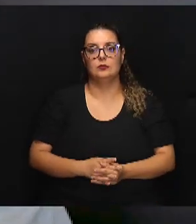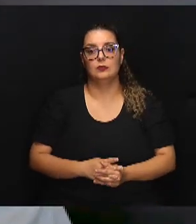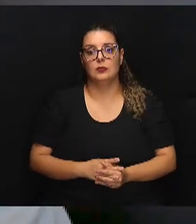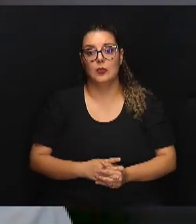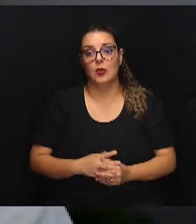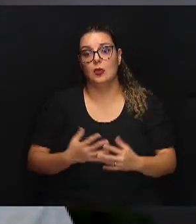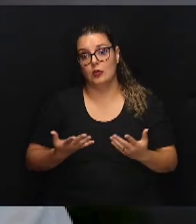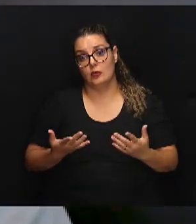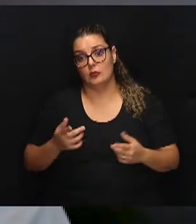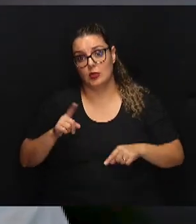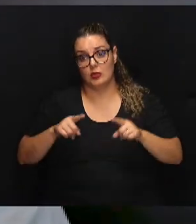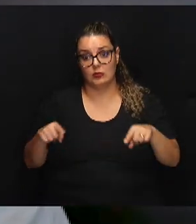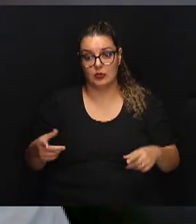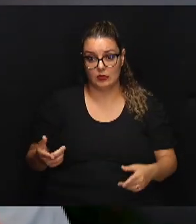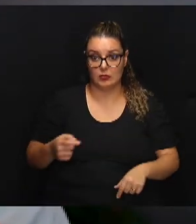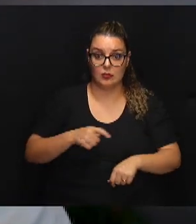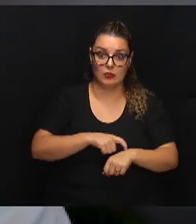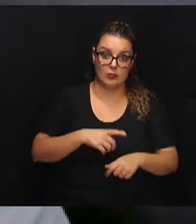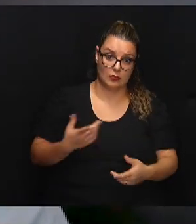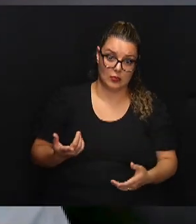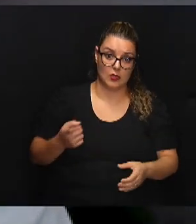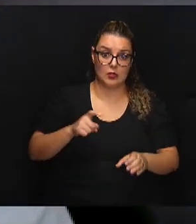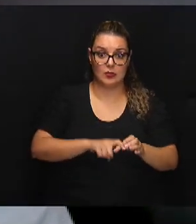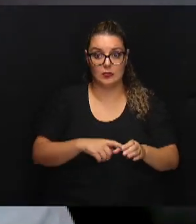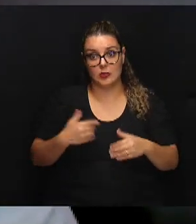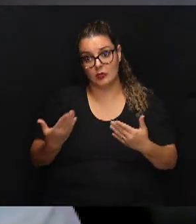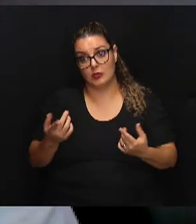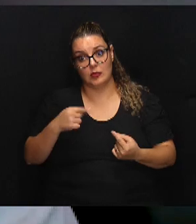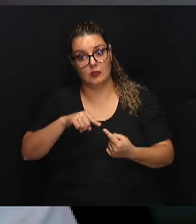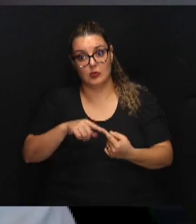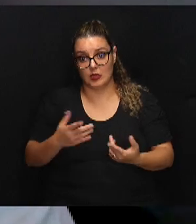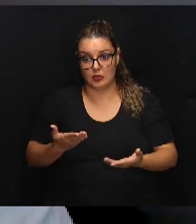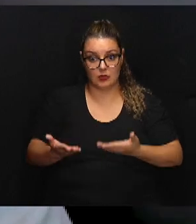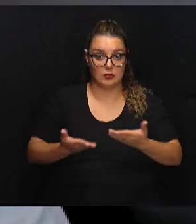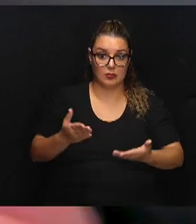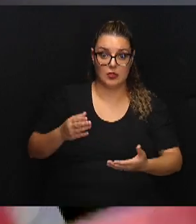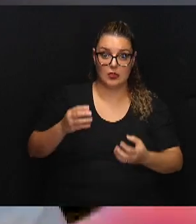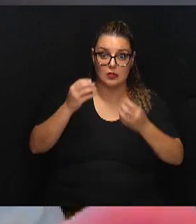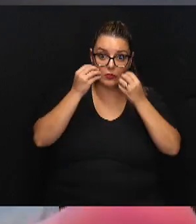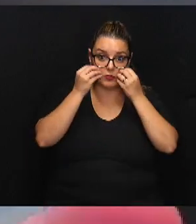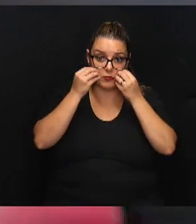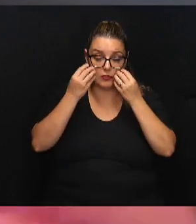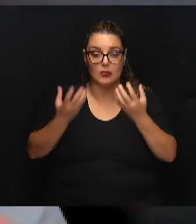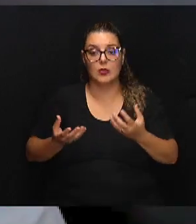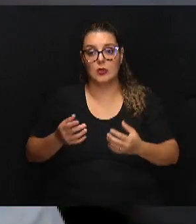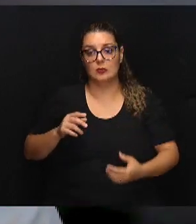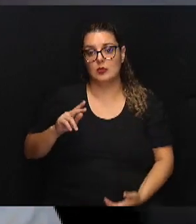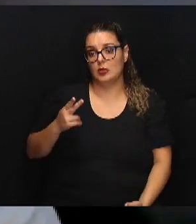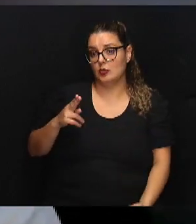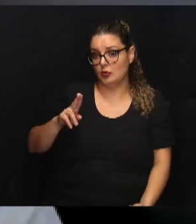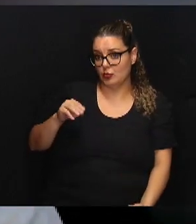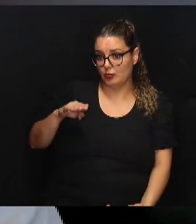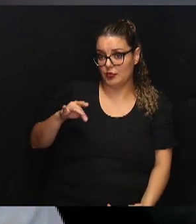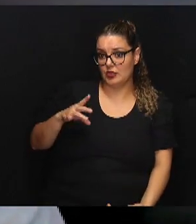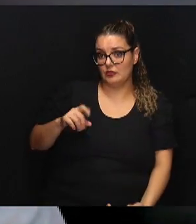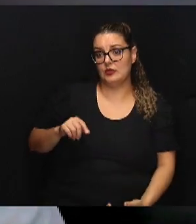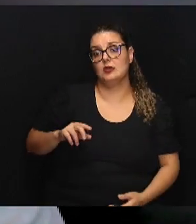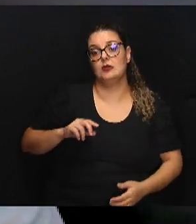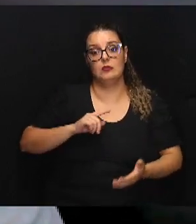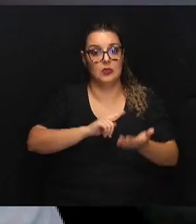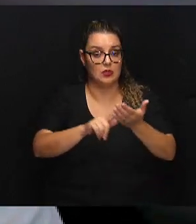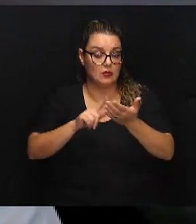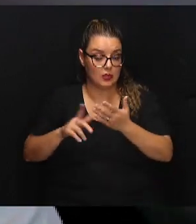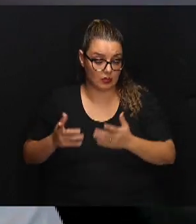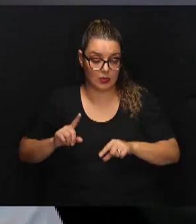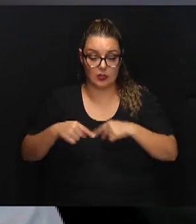Bom, isso varia um pouco, a periodicidade vai depender para qual finalidade. Para tratamento de uma sinusite é uma, para só umidificar o nariz é outra, para limpar de partículas que ficaram na